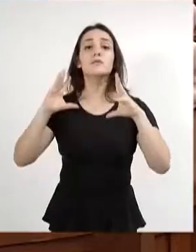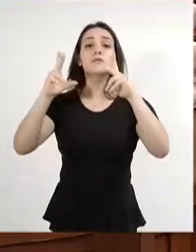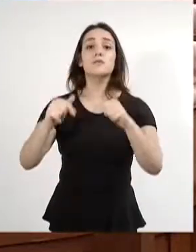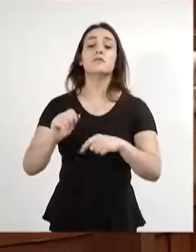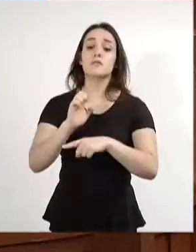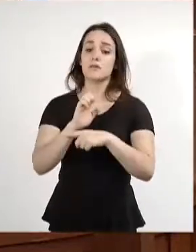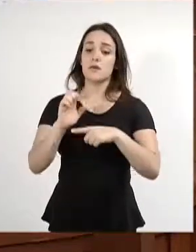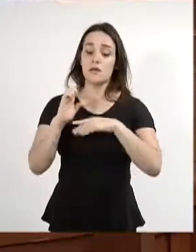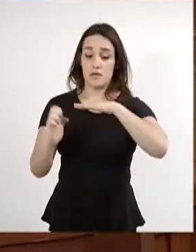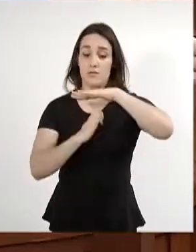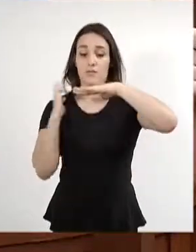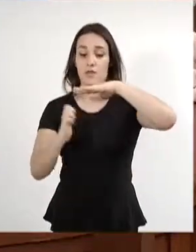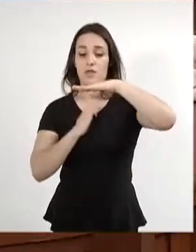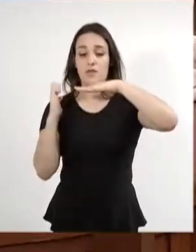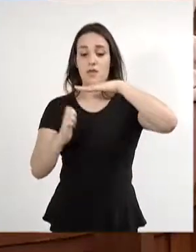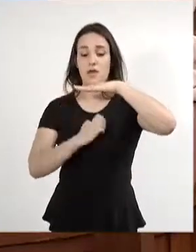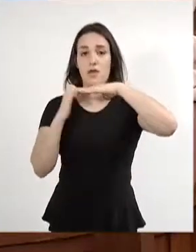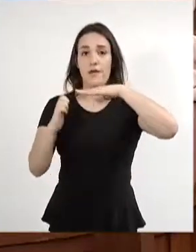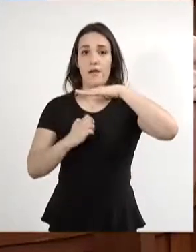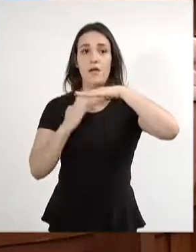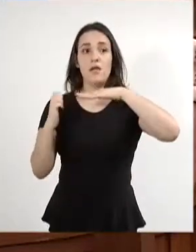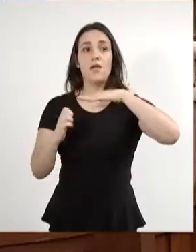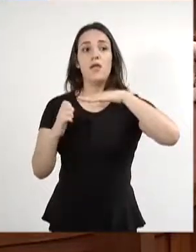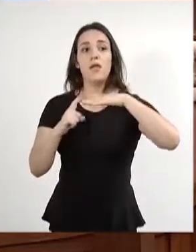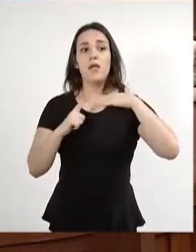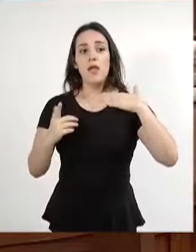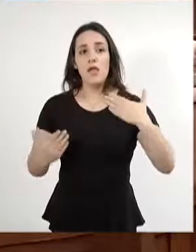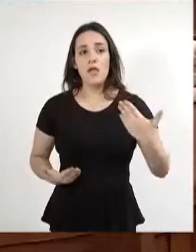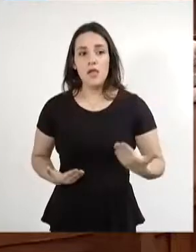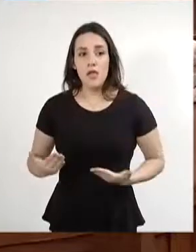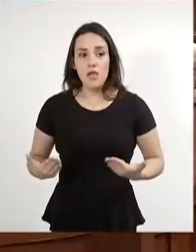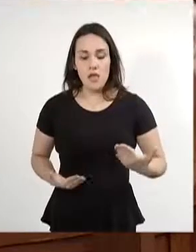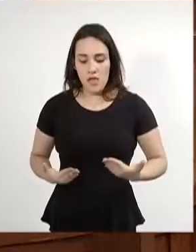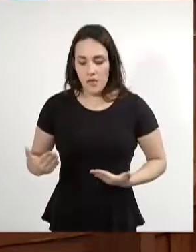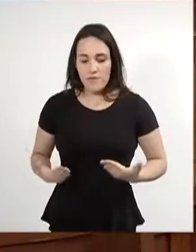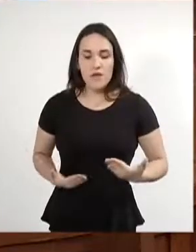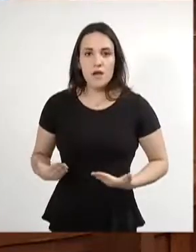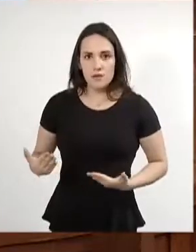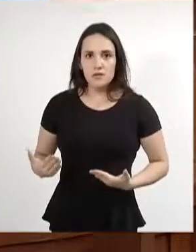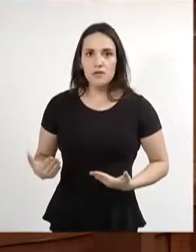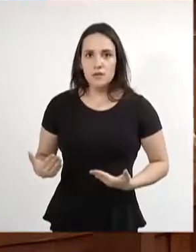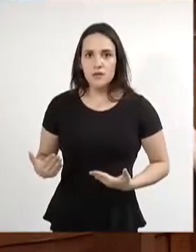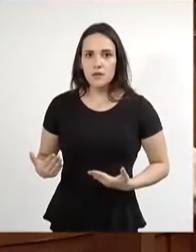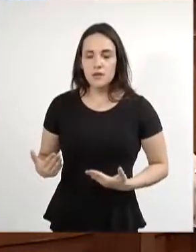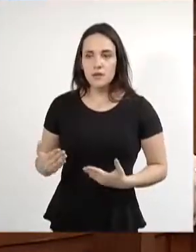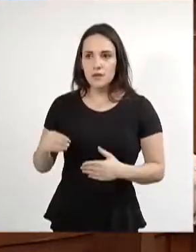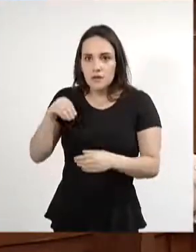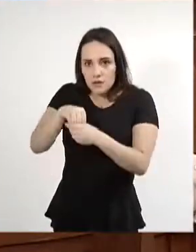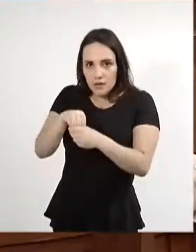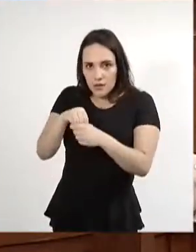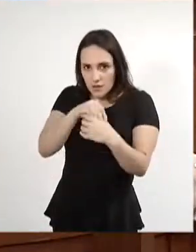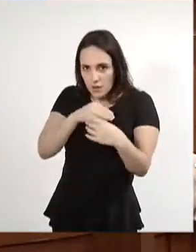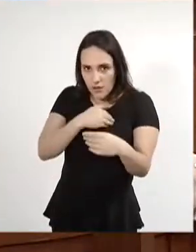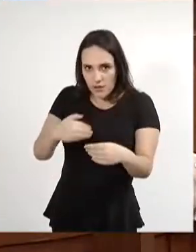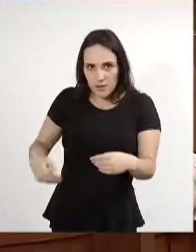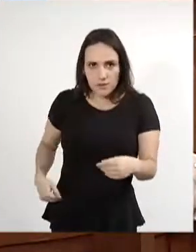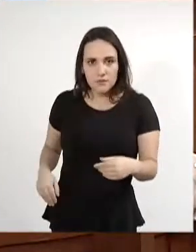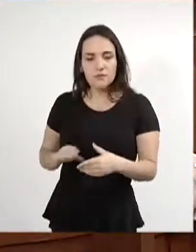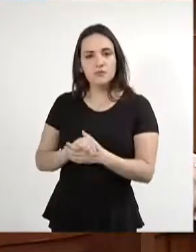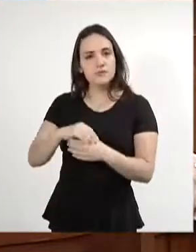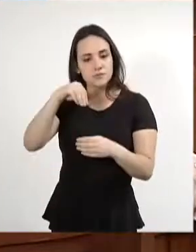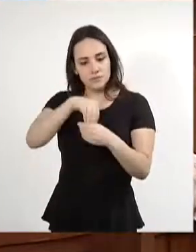empresas que prestam serviços ao Estado, têm, dentro da